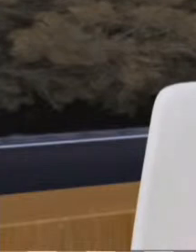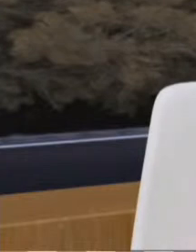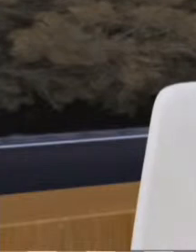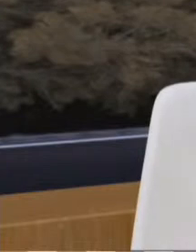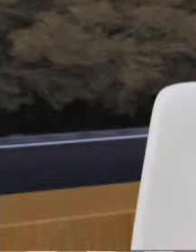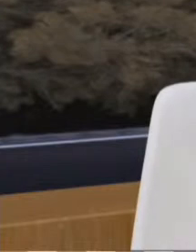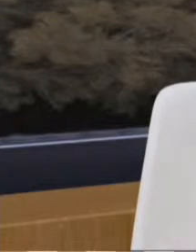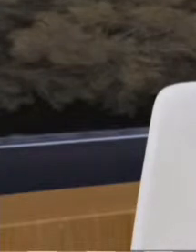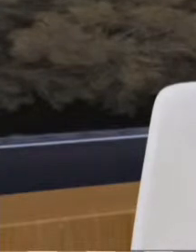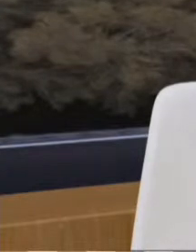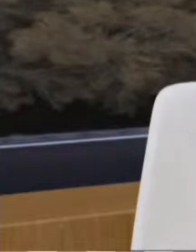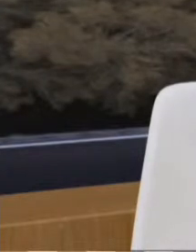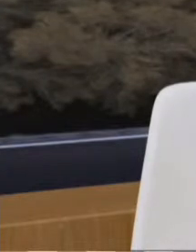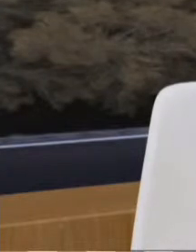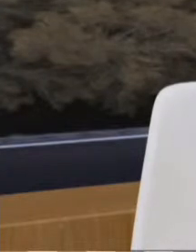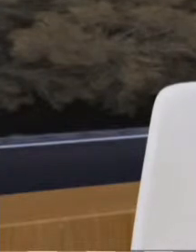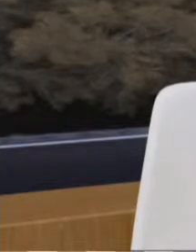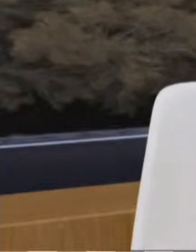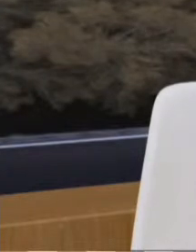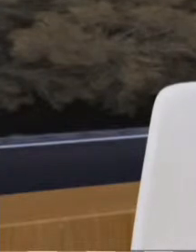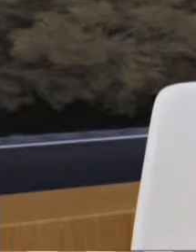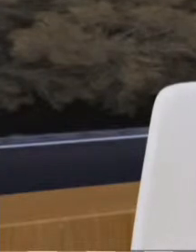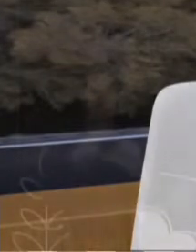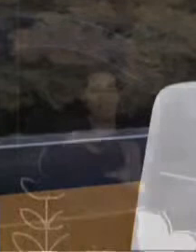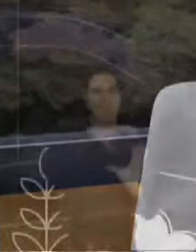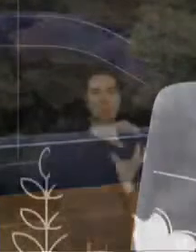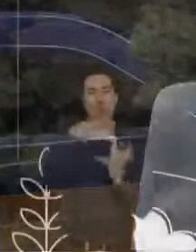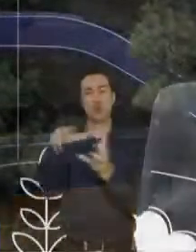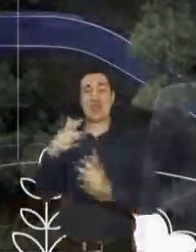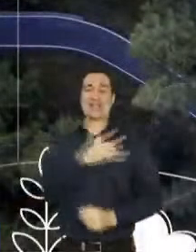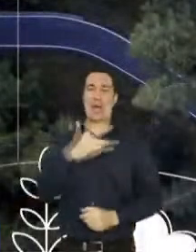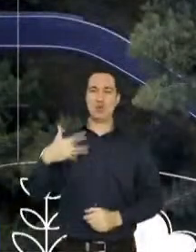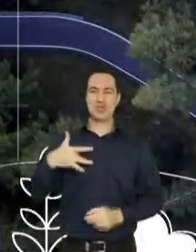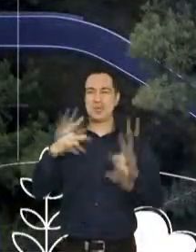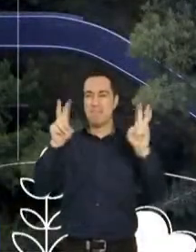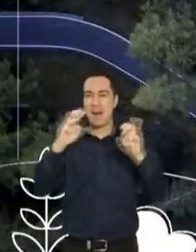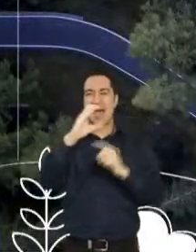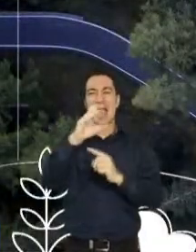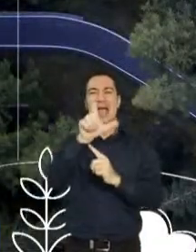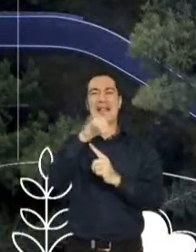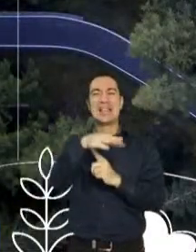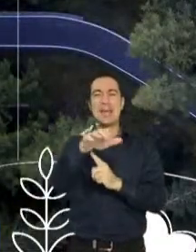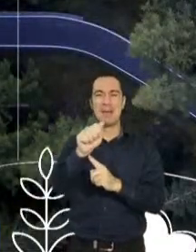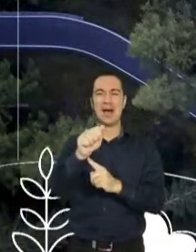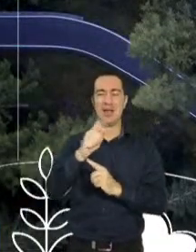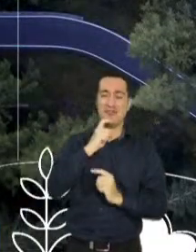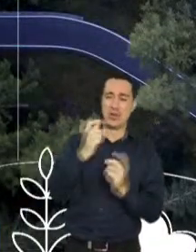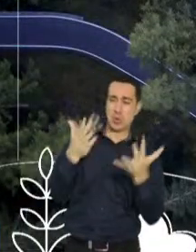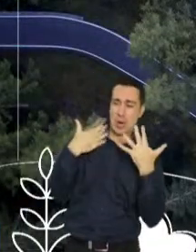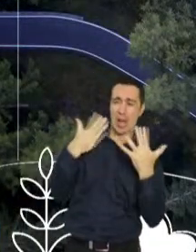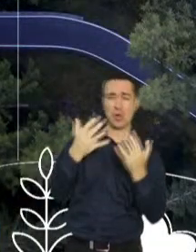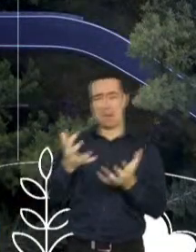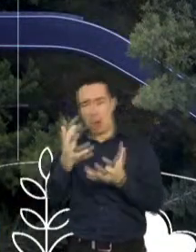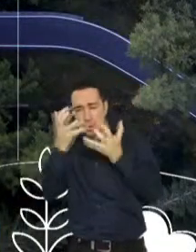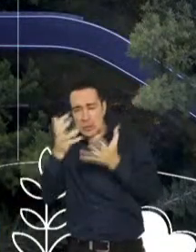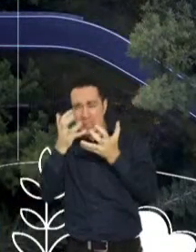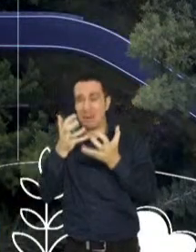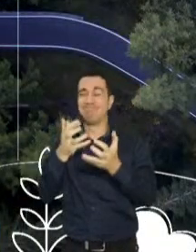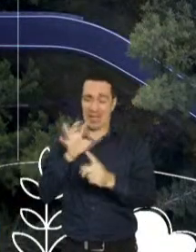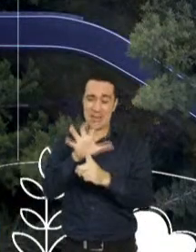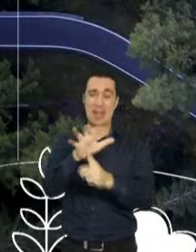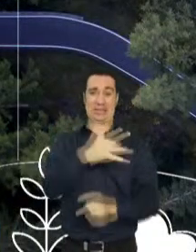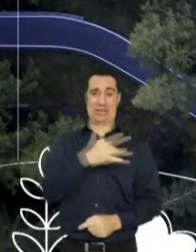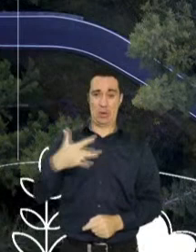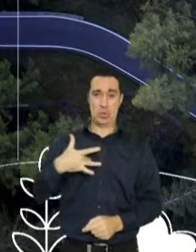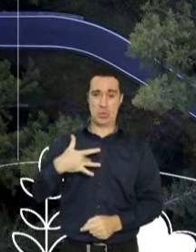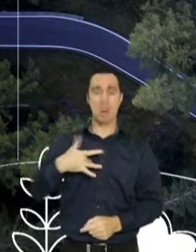agora, é sobre o impacto das mudanças climáticas na saúde. É sobre isso que a gente falar. Mas o meu papel aqui hoje não